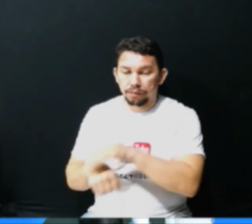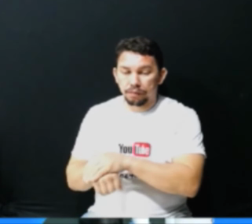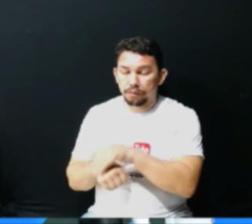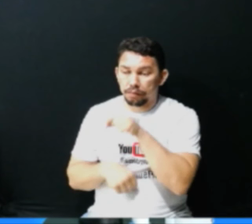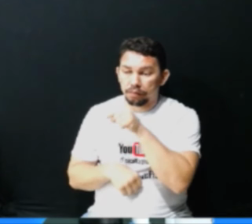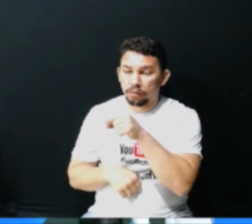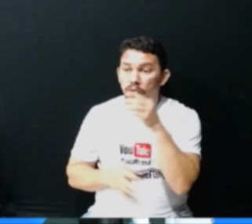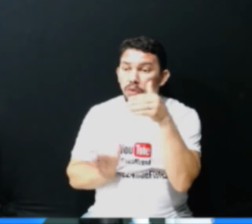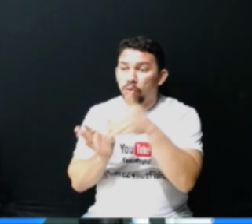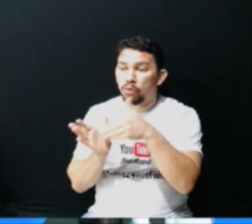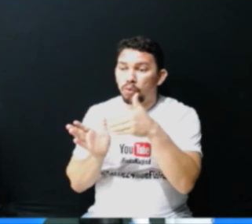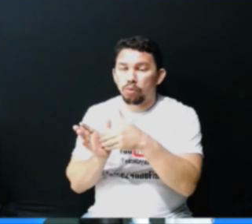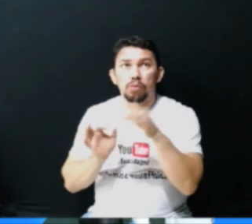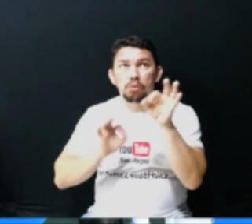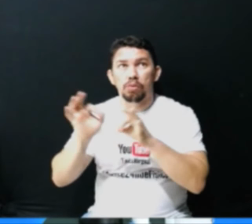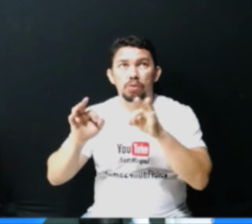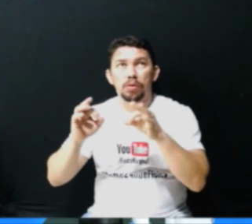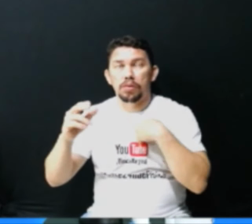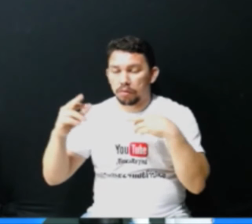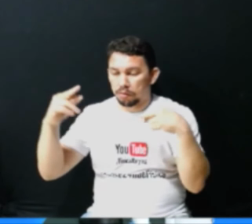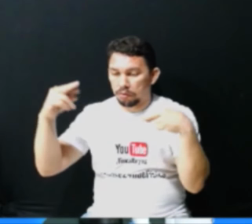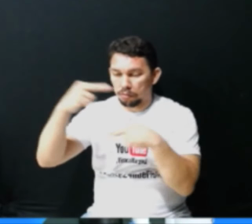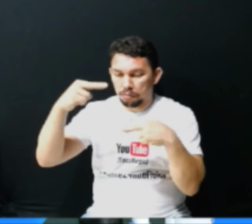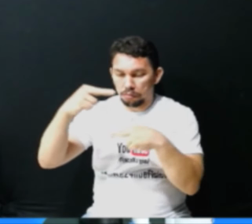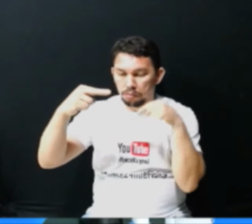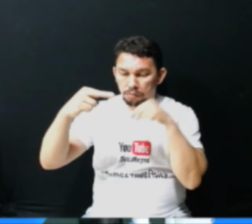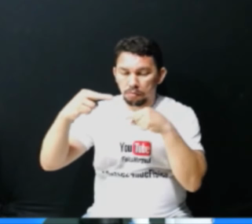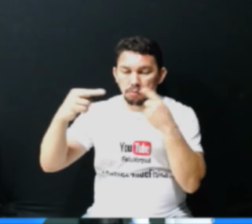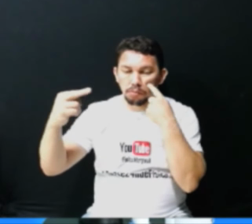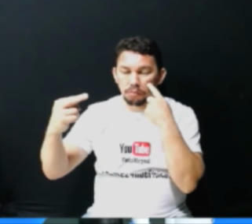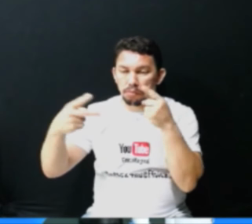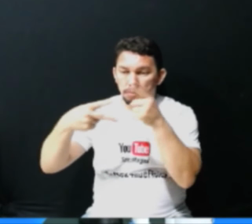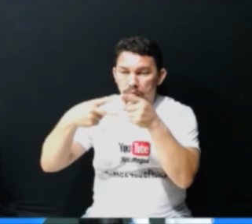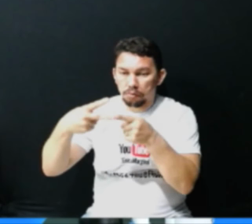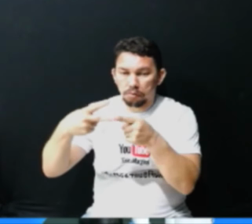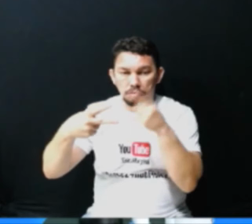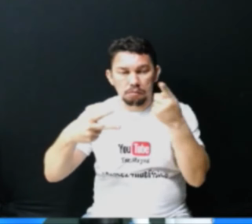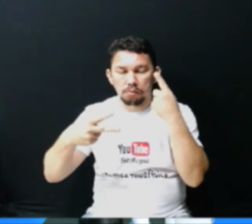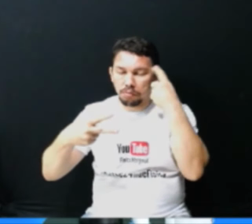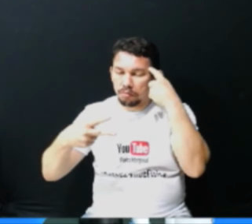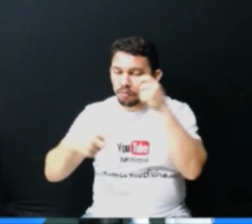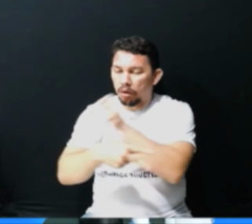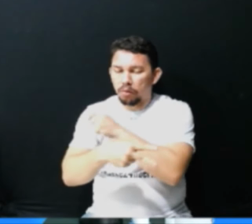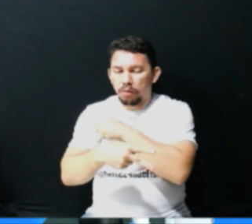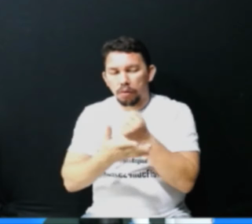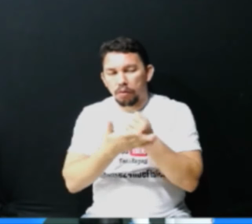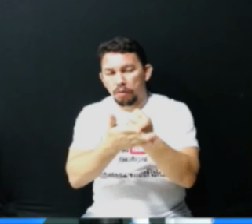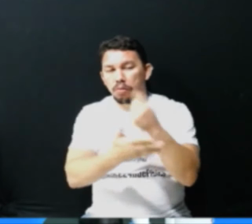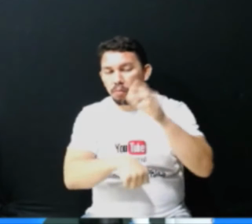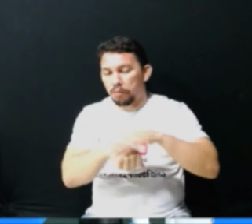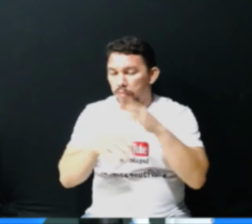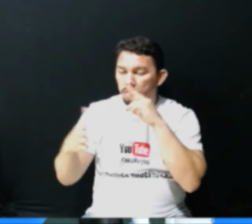montou agora em paralelo, porque eu acho que tira duas coisas da cabeça dos meninos que atrapalham quando eles têm que resolver as